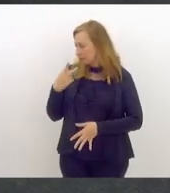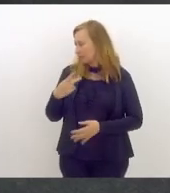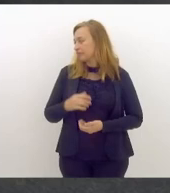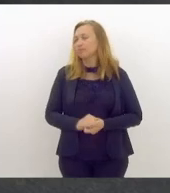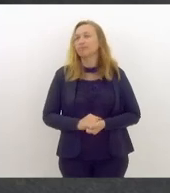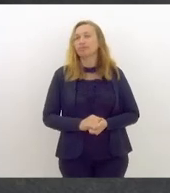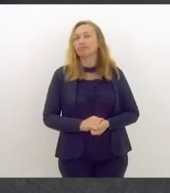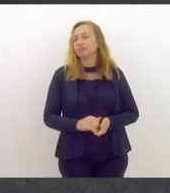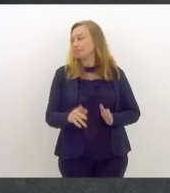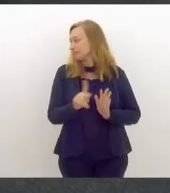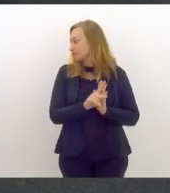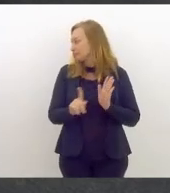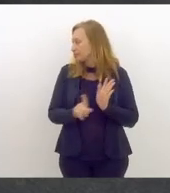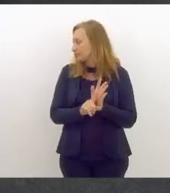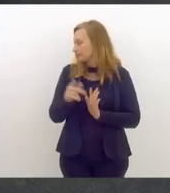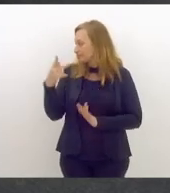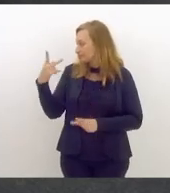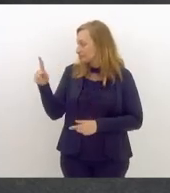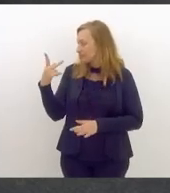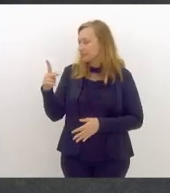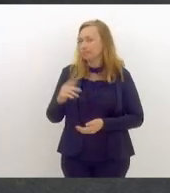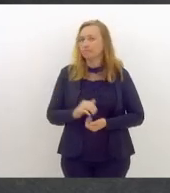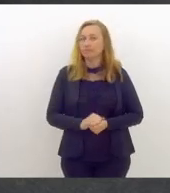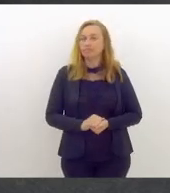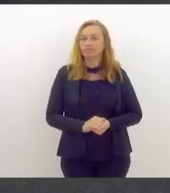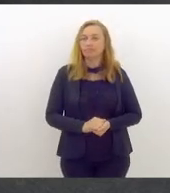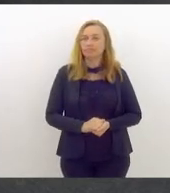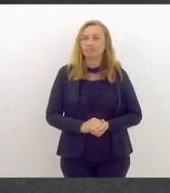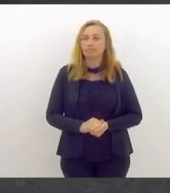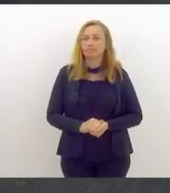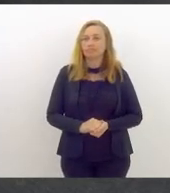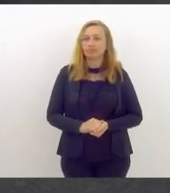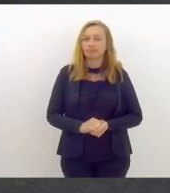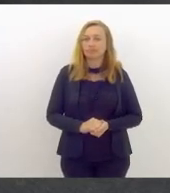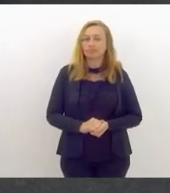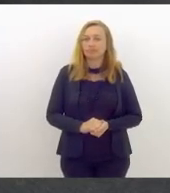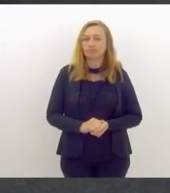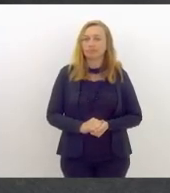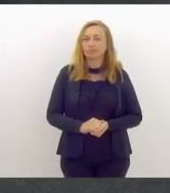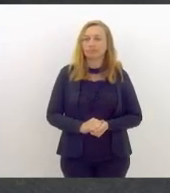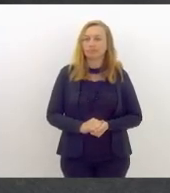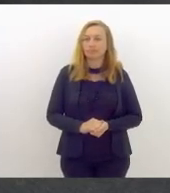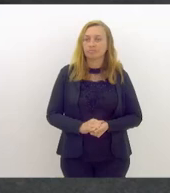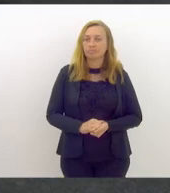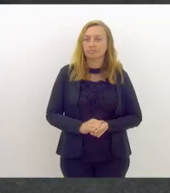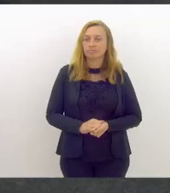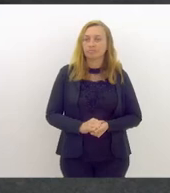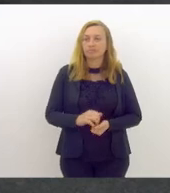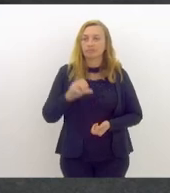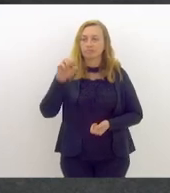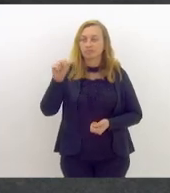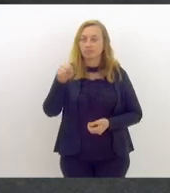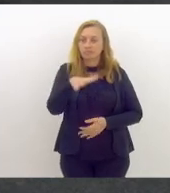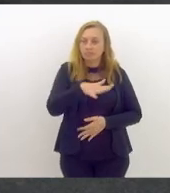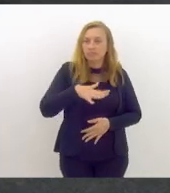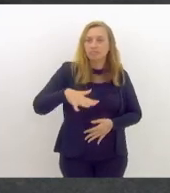o projeto de lei de vossa autoria, ele trata de 8